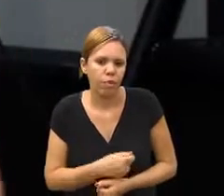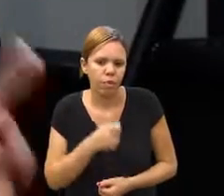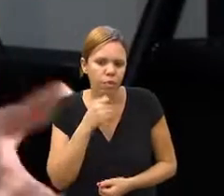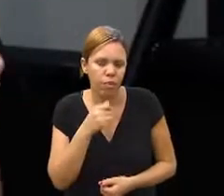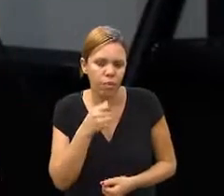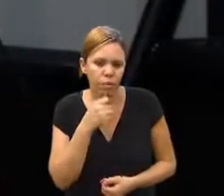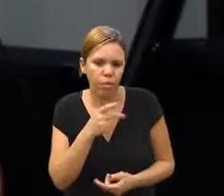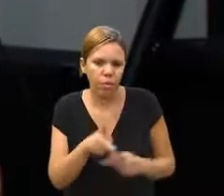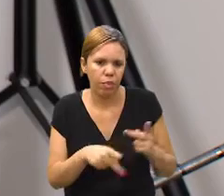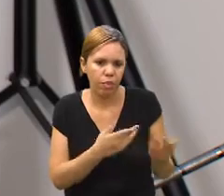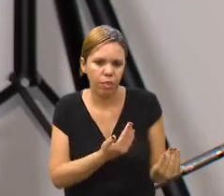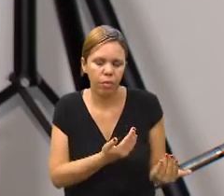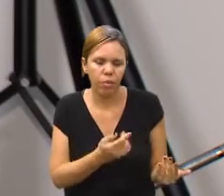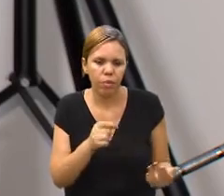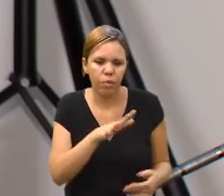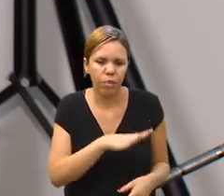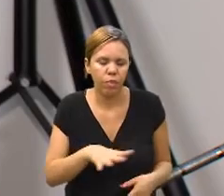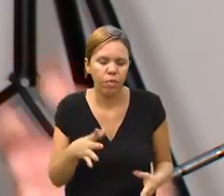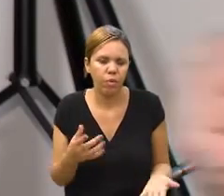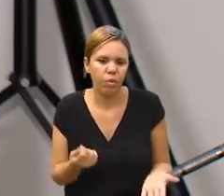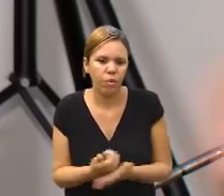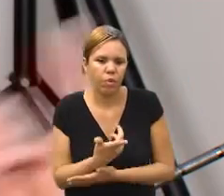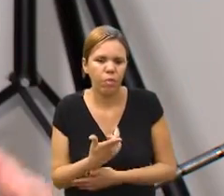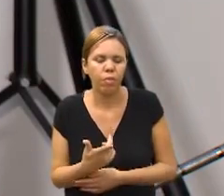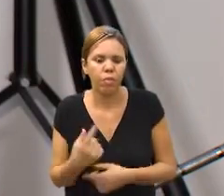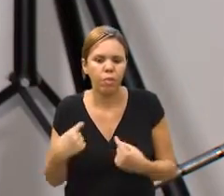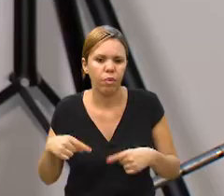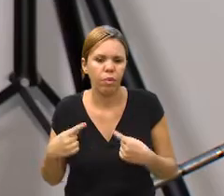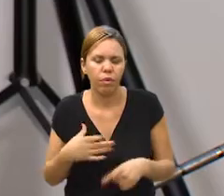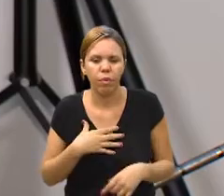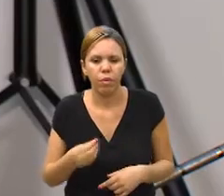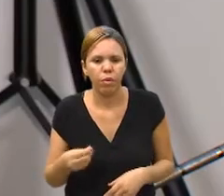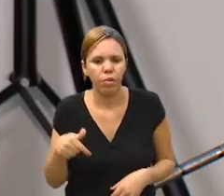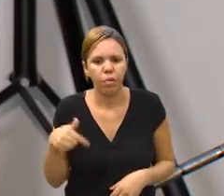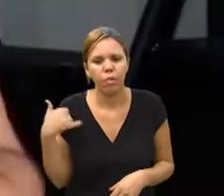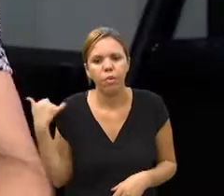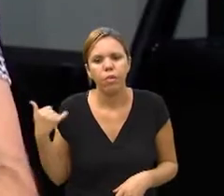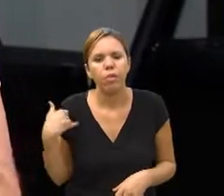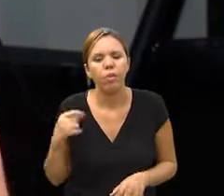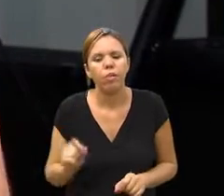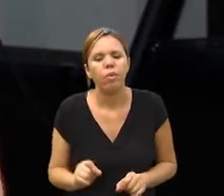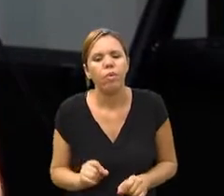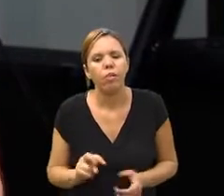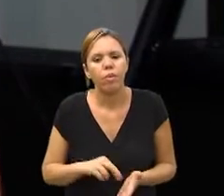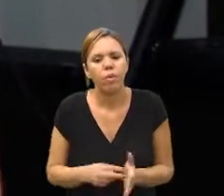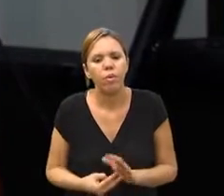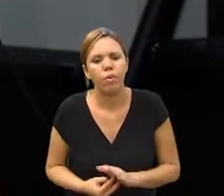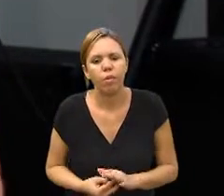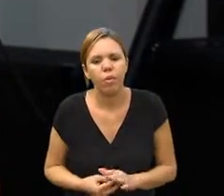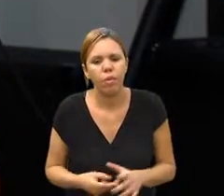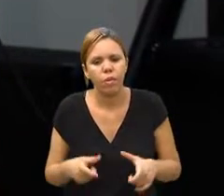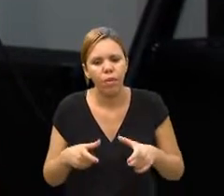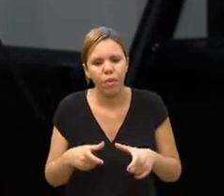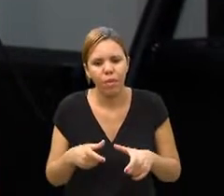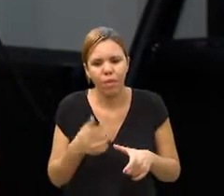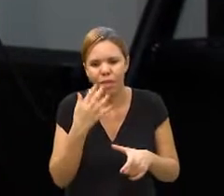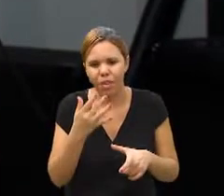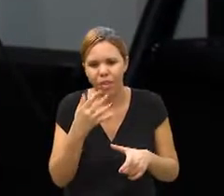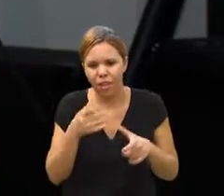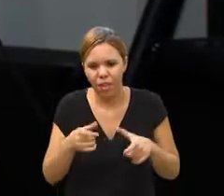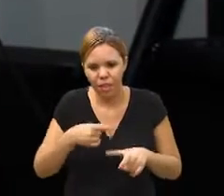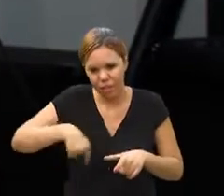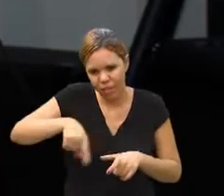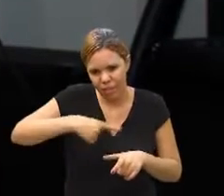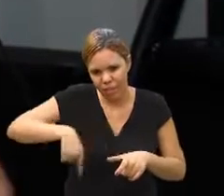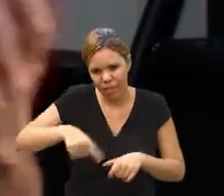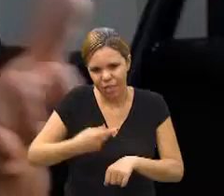alienígena hoje para os jovens que consomem música, né? O meu filho de 7 anos ele falou, papai, o que é aquele negócio prateado, que é um círculo